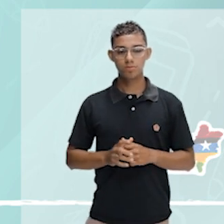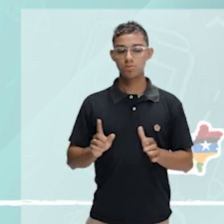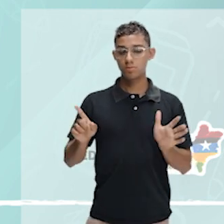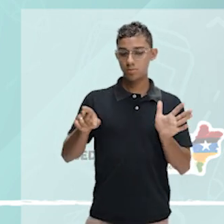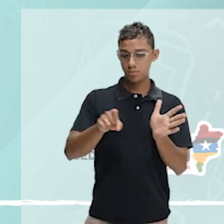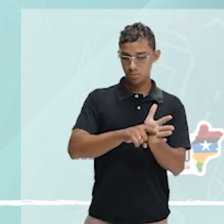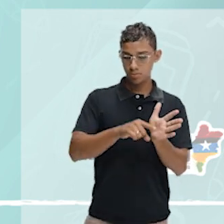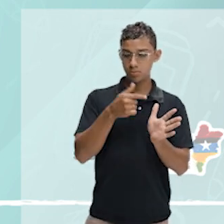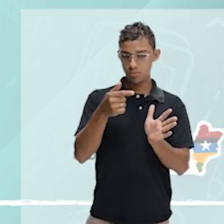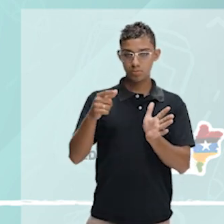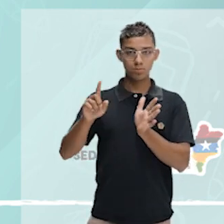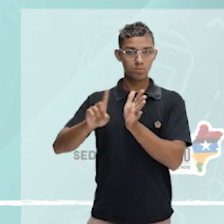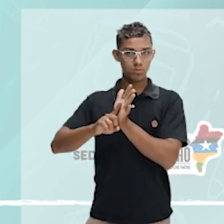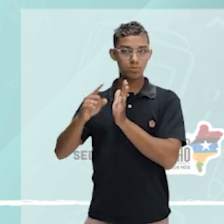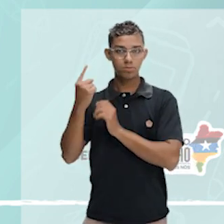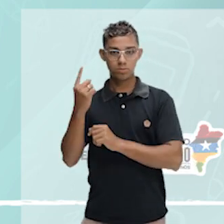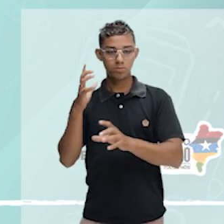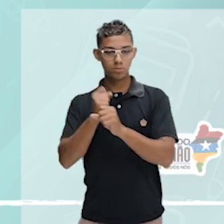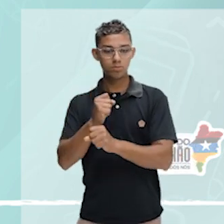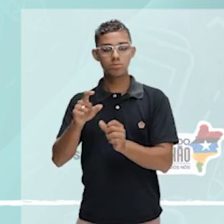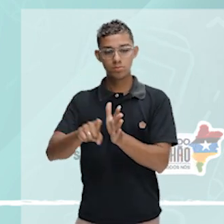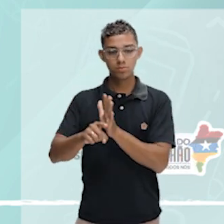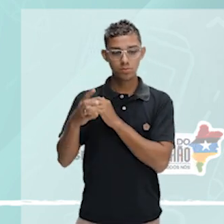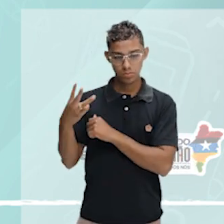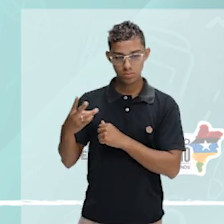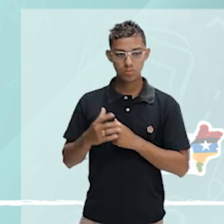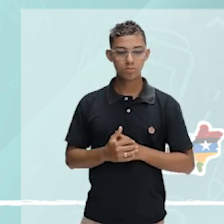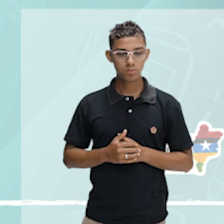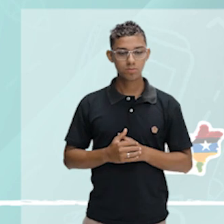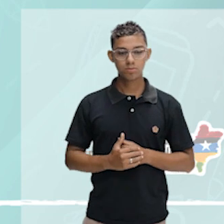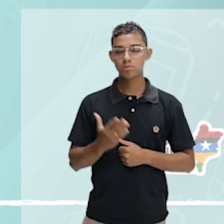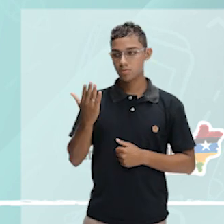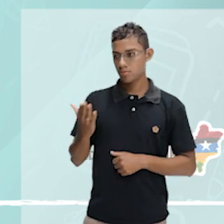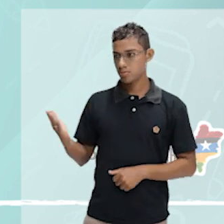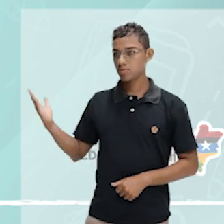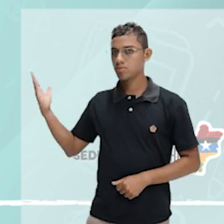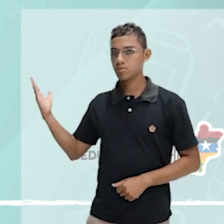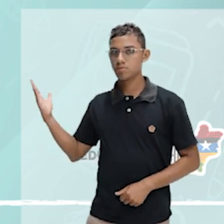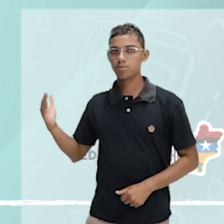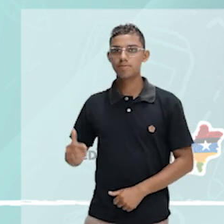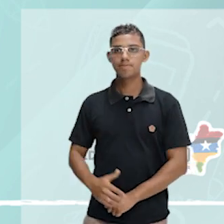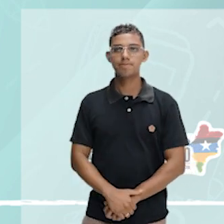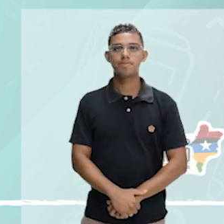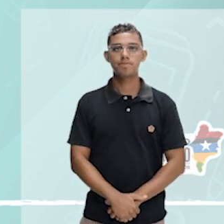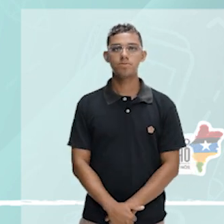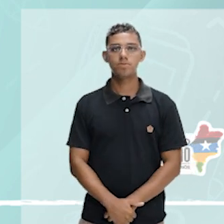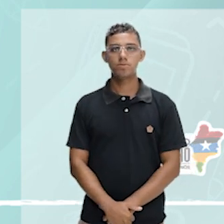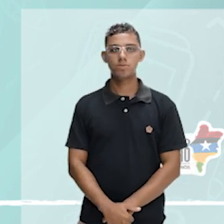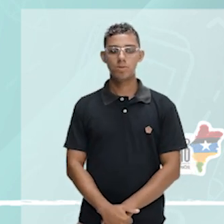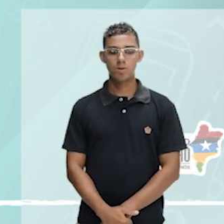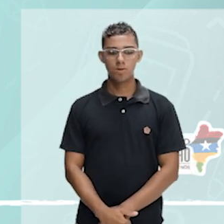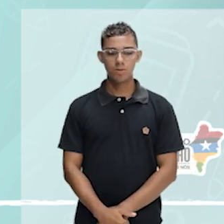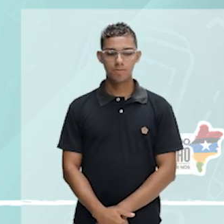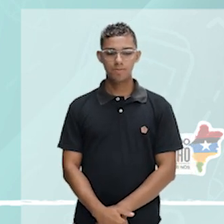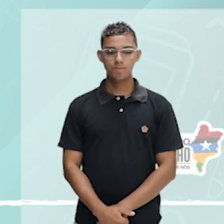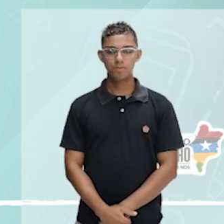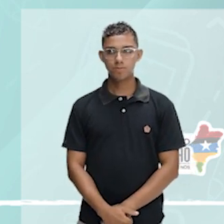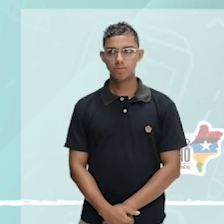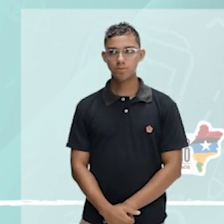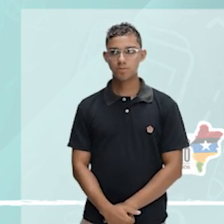- 1 - 3 - 1 - 1 - 2 0 - 1 - 1